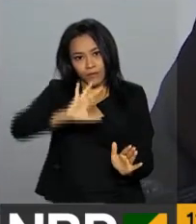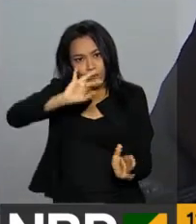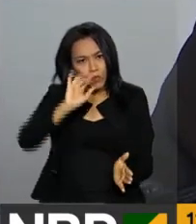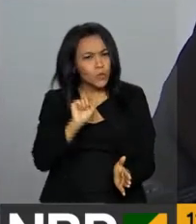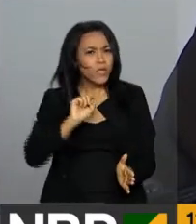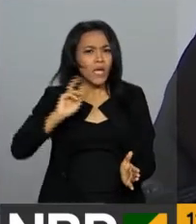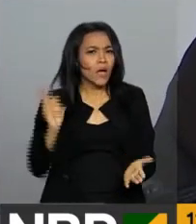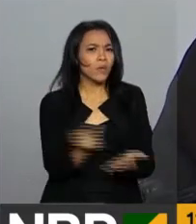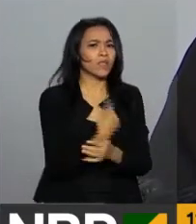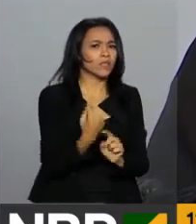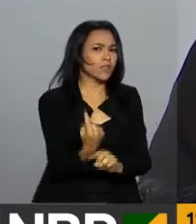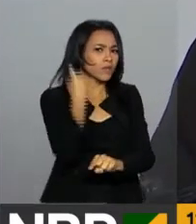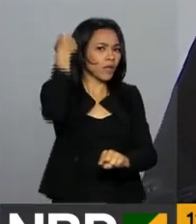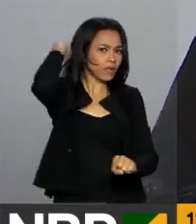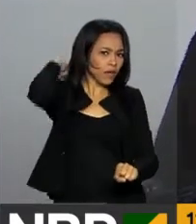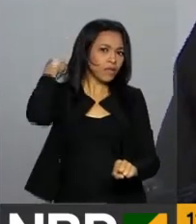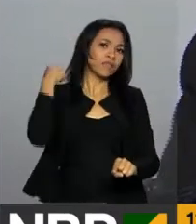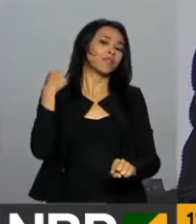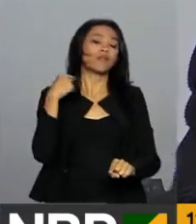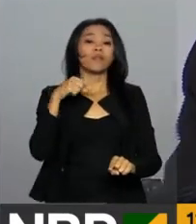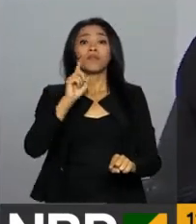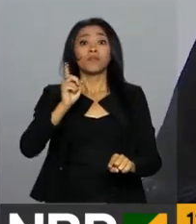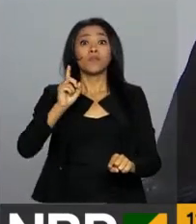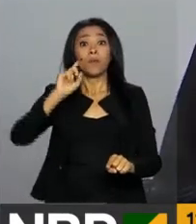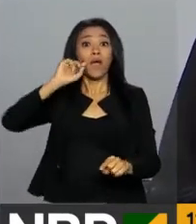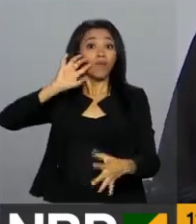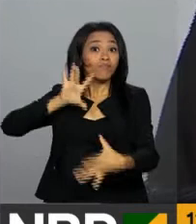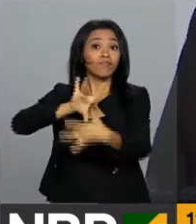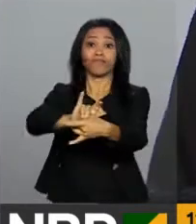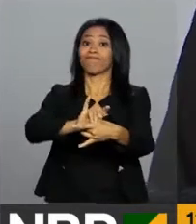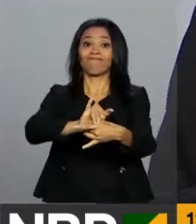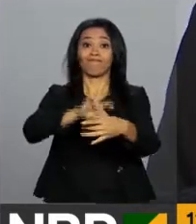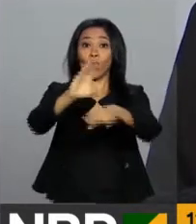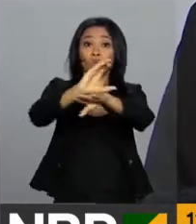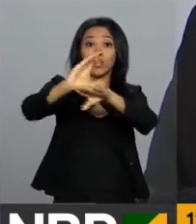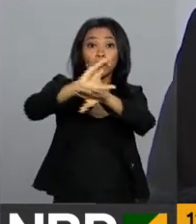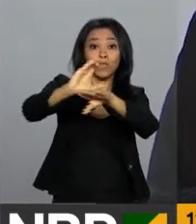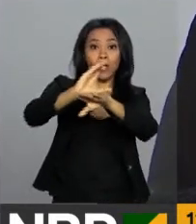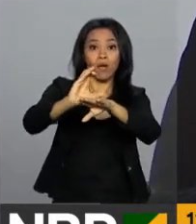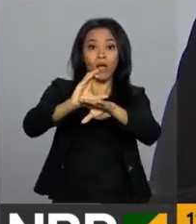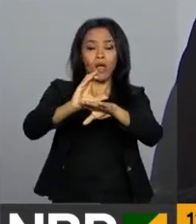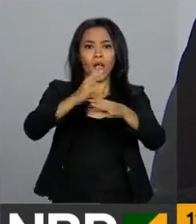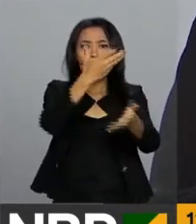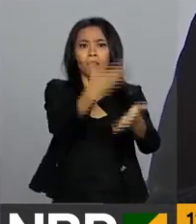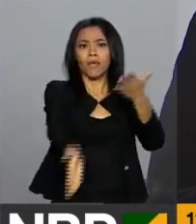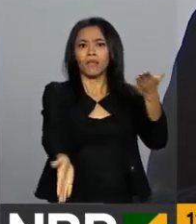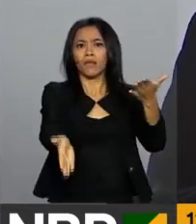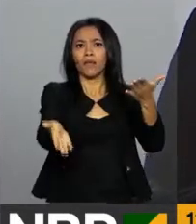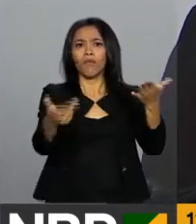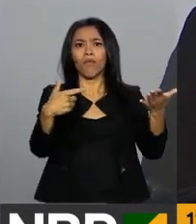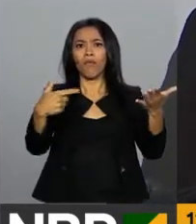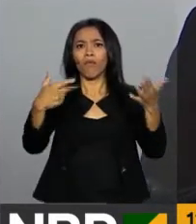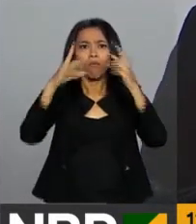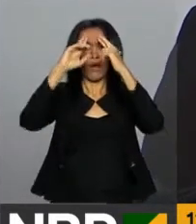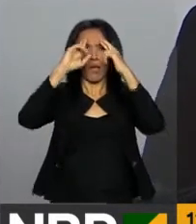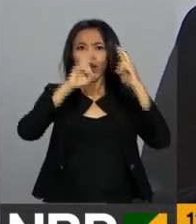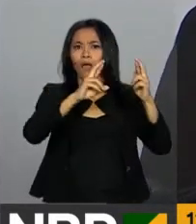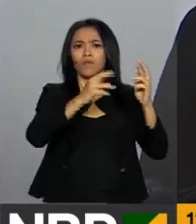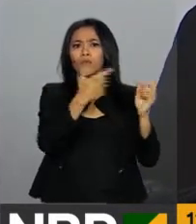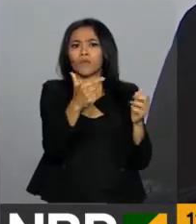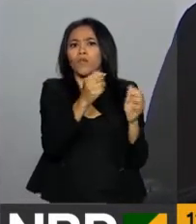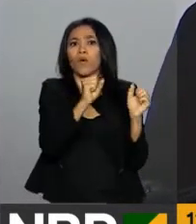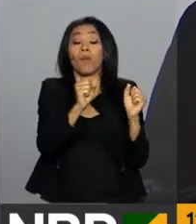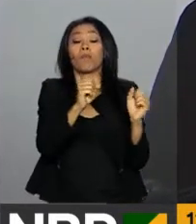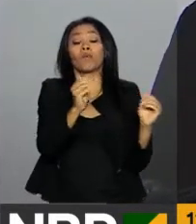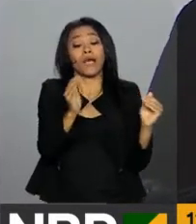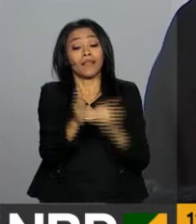acontecia no estado brasileiro não coincidir com que a constituição determinava ou seja a concessão perdeu a sua autoridade daquela época e por isso chegamos em